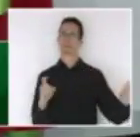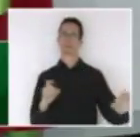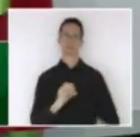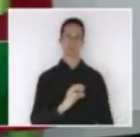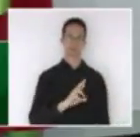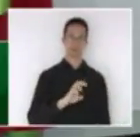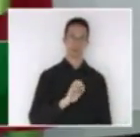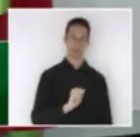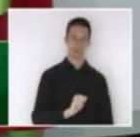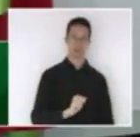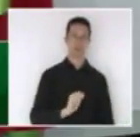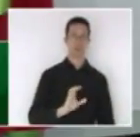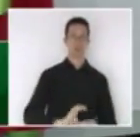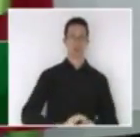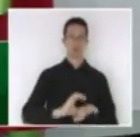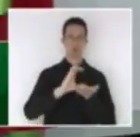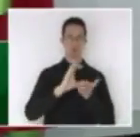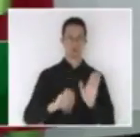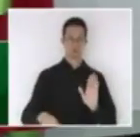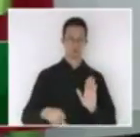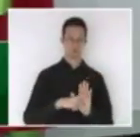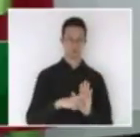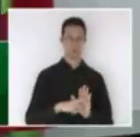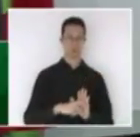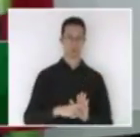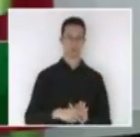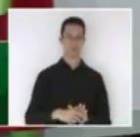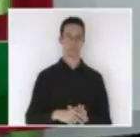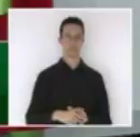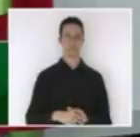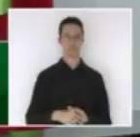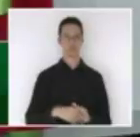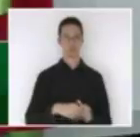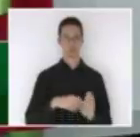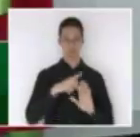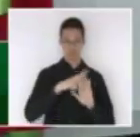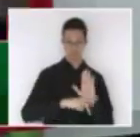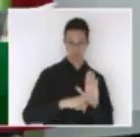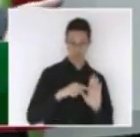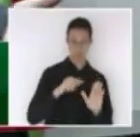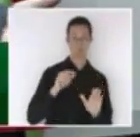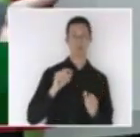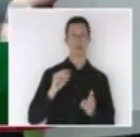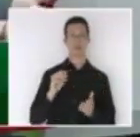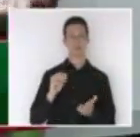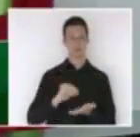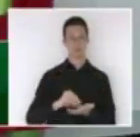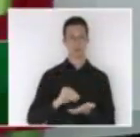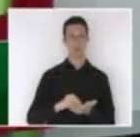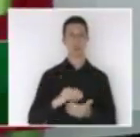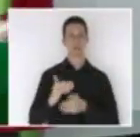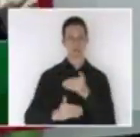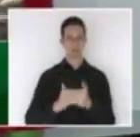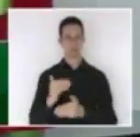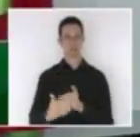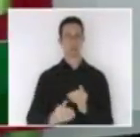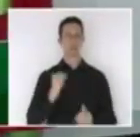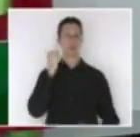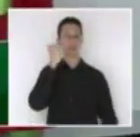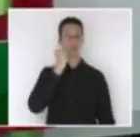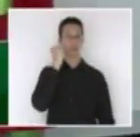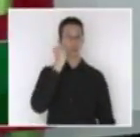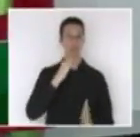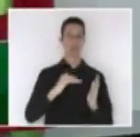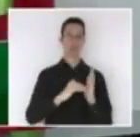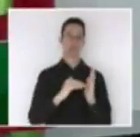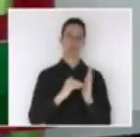próprio. É claro, agora o projeto tem que tramitar no Senado Federal, mas nós esperamos que, pelo respeito à Casa, à Câmara